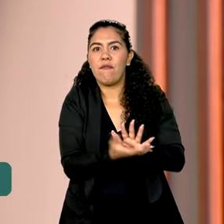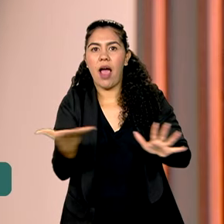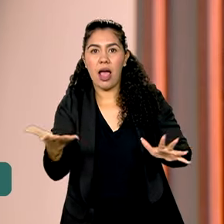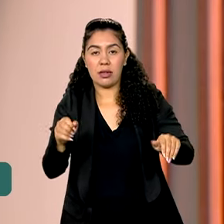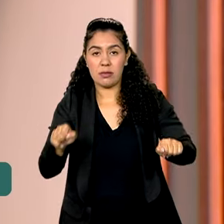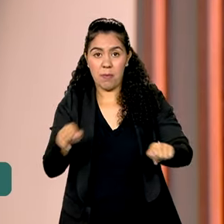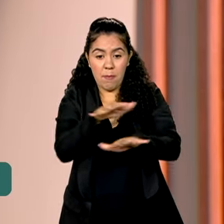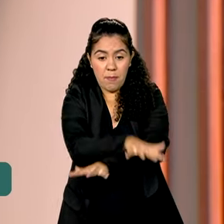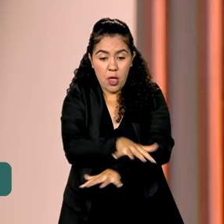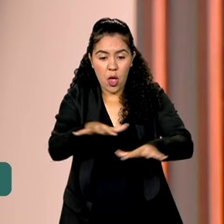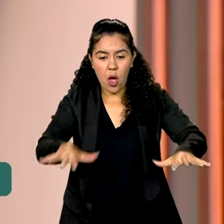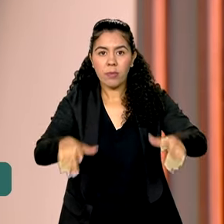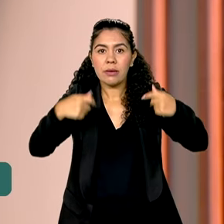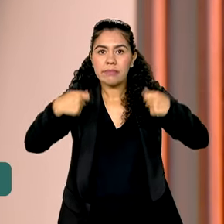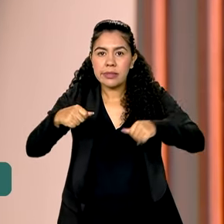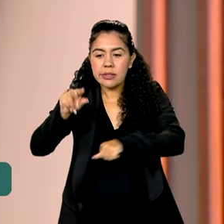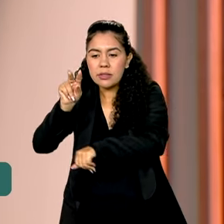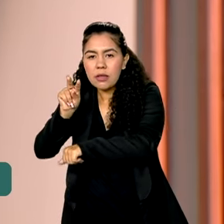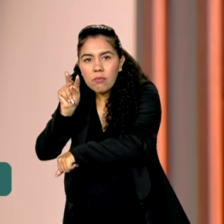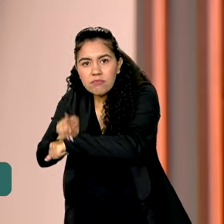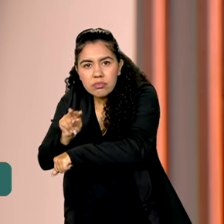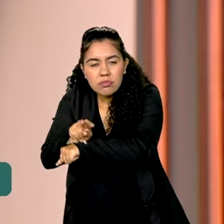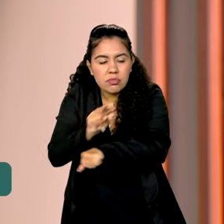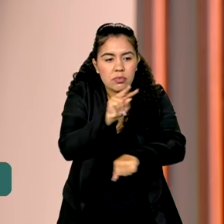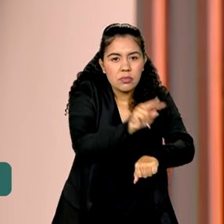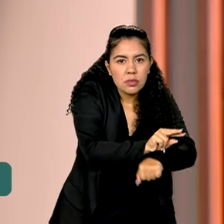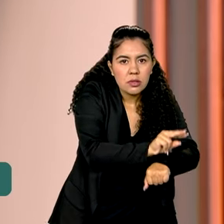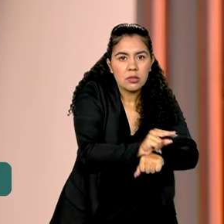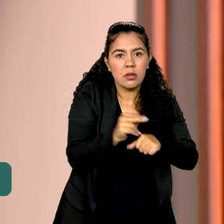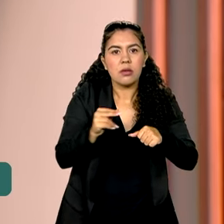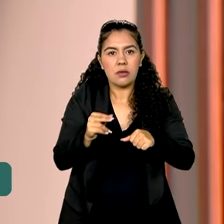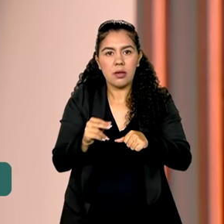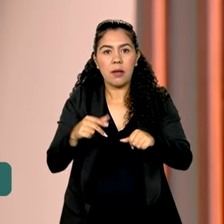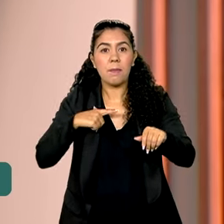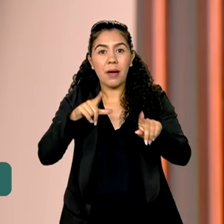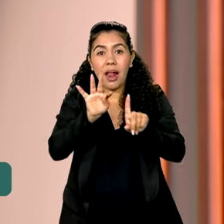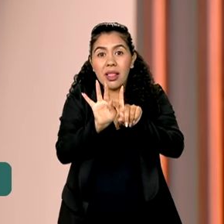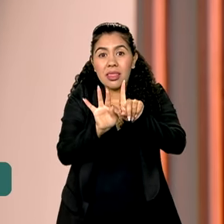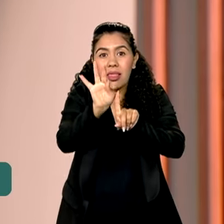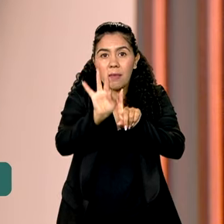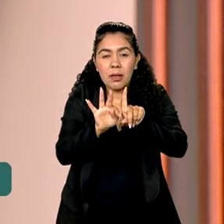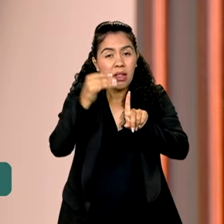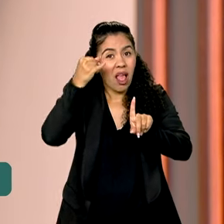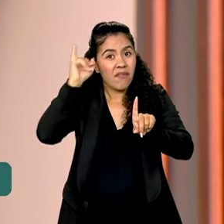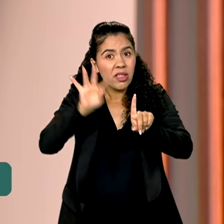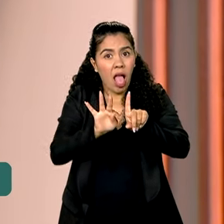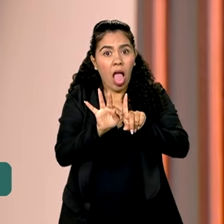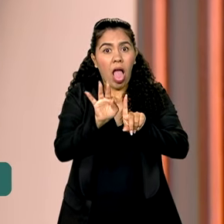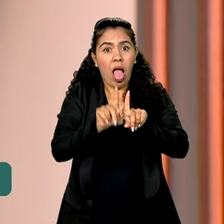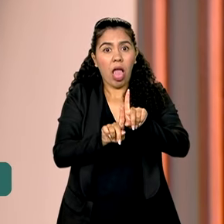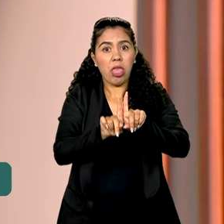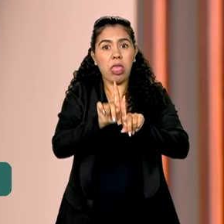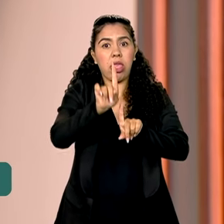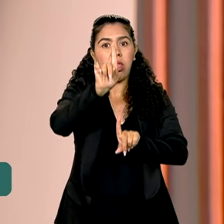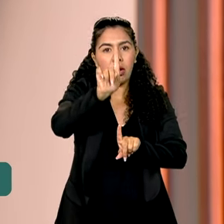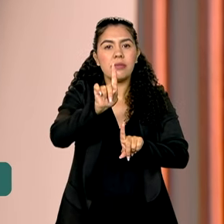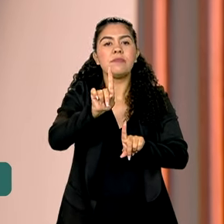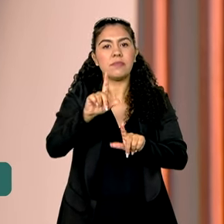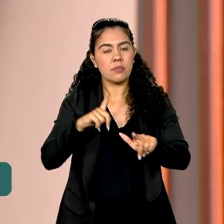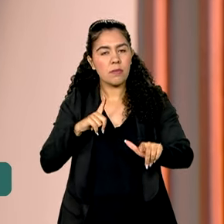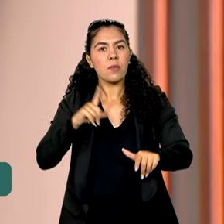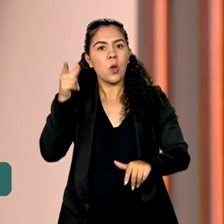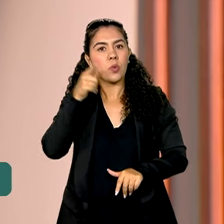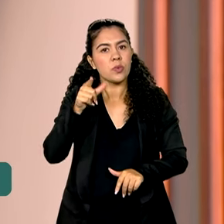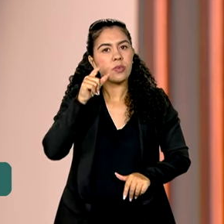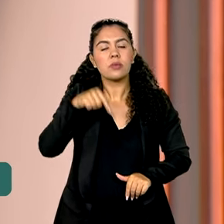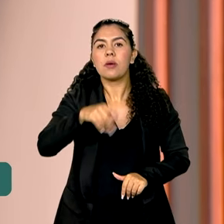ser preservados para frear o aumento da temperatura do planeta. Para construir uma estratégia capaz de colocar o Brasil na